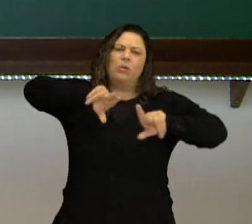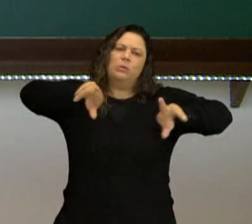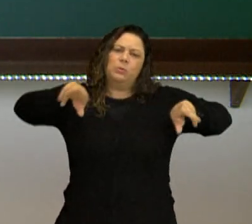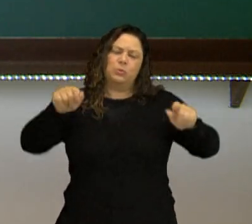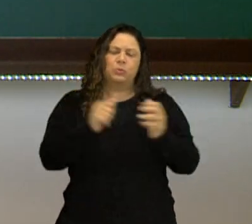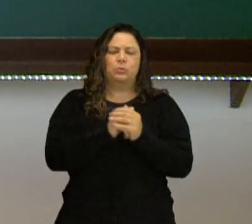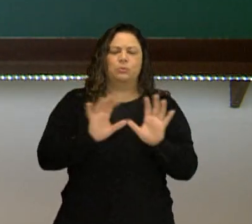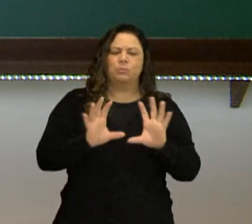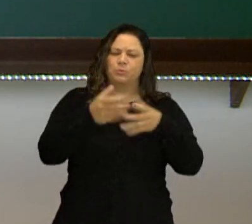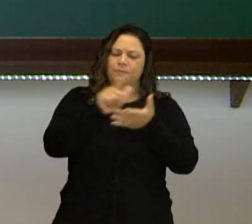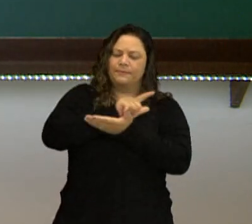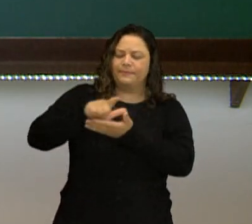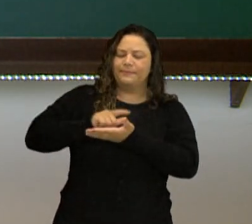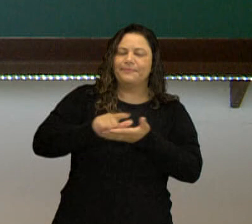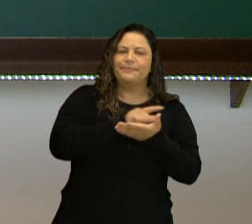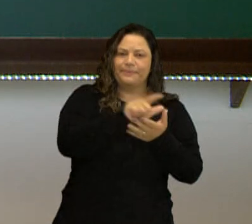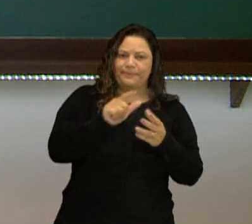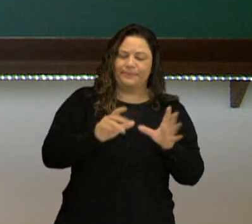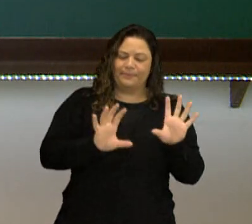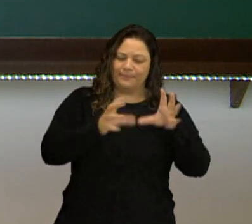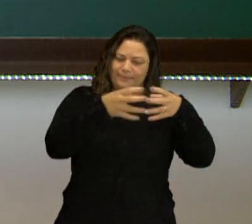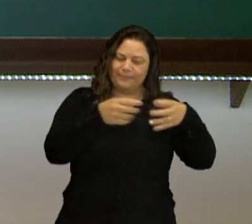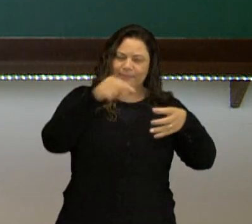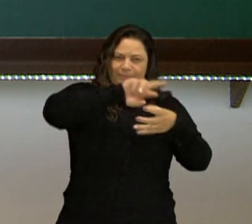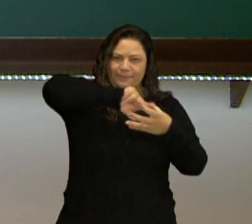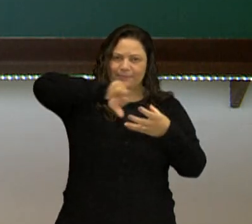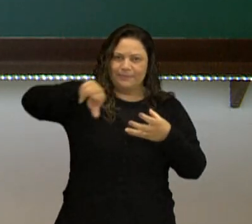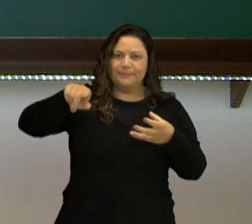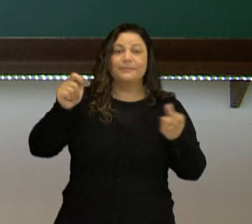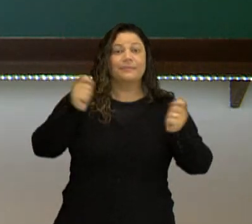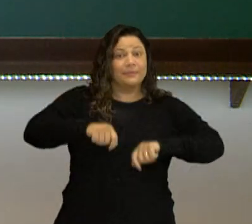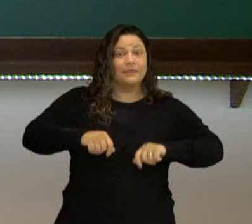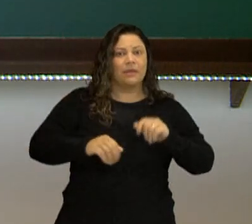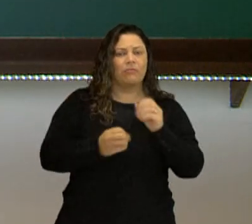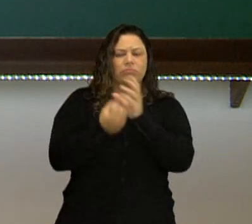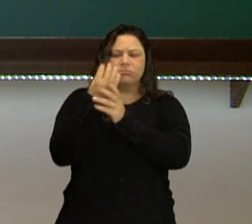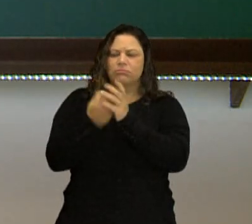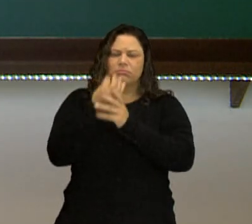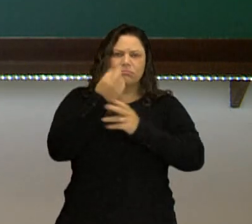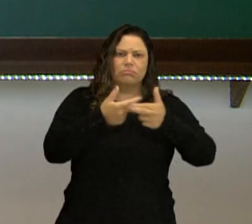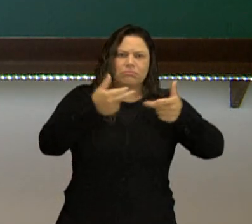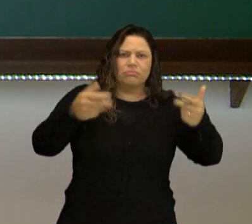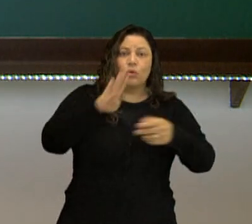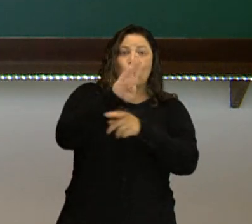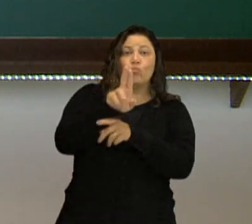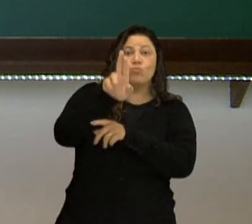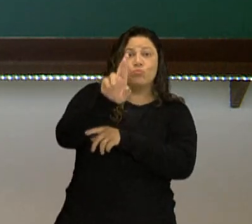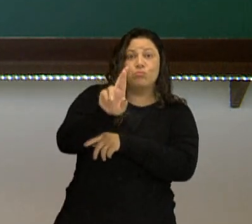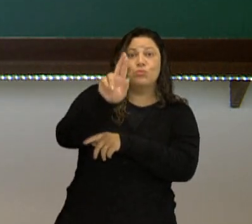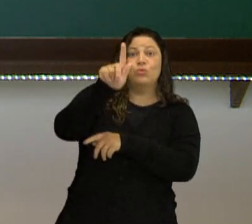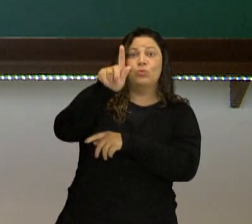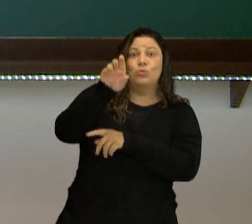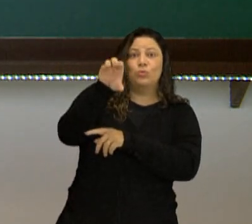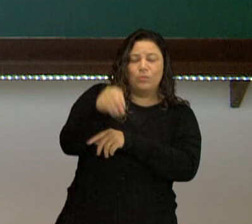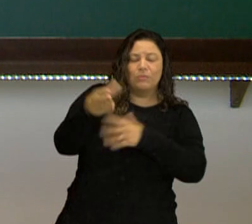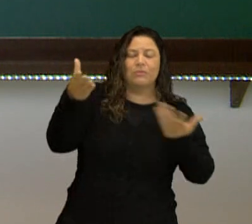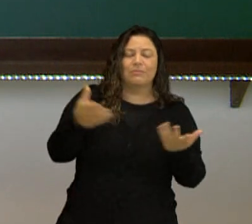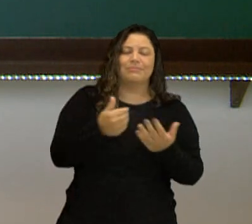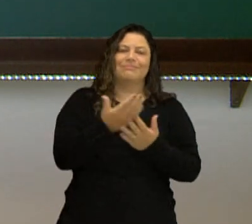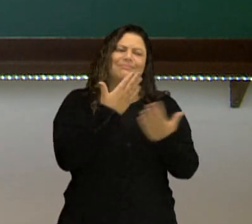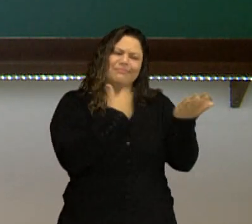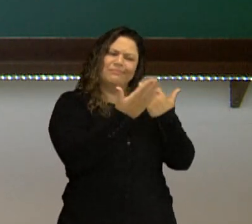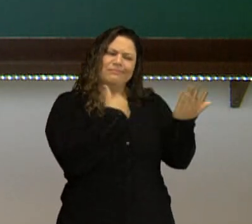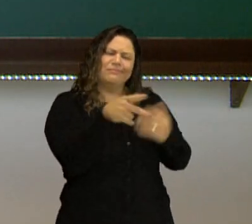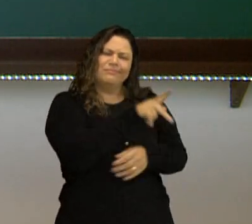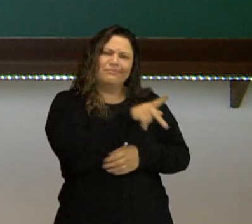Reúne, né, higienize, lave, deixe secar e nós vamos construir um burgo, né? Converse com o teu